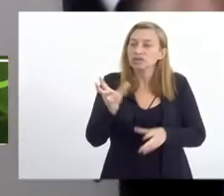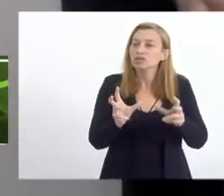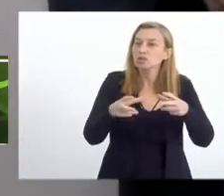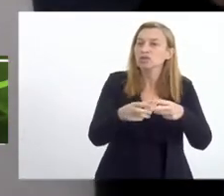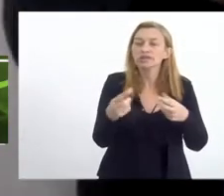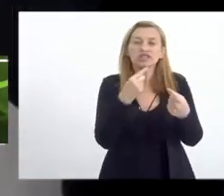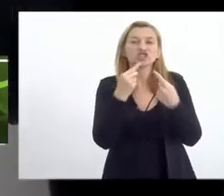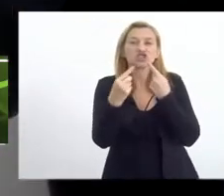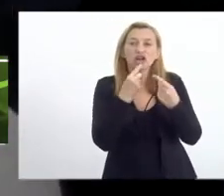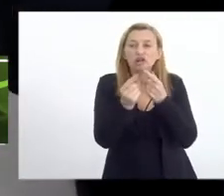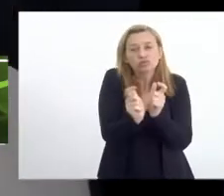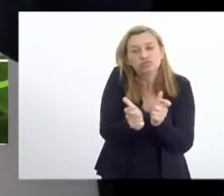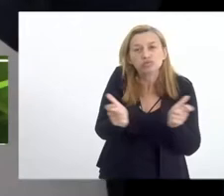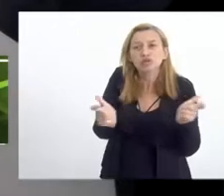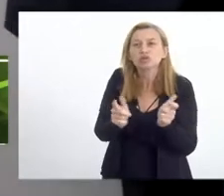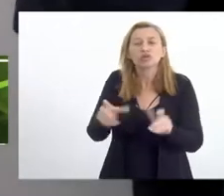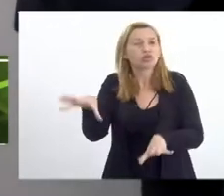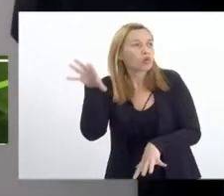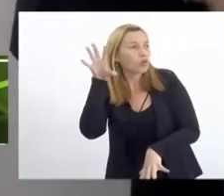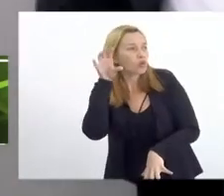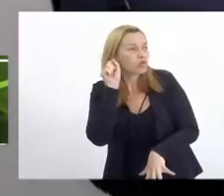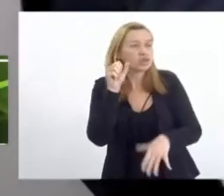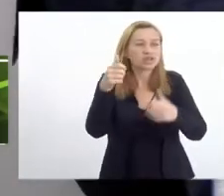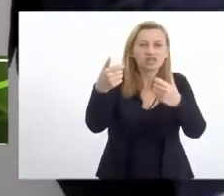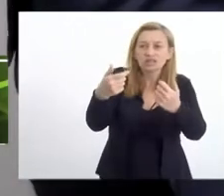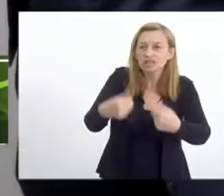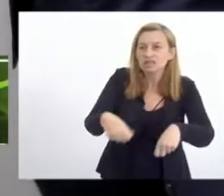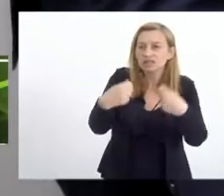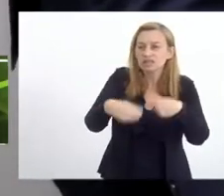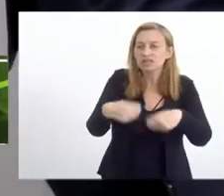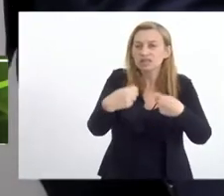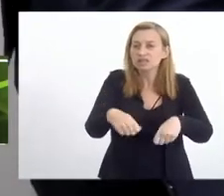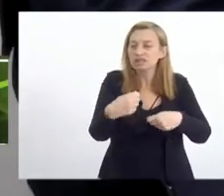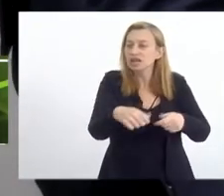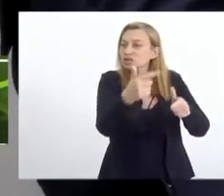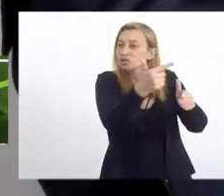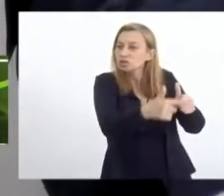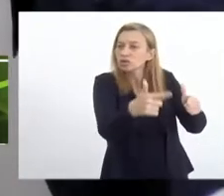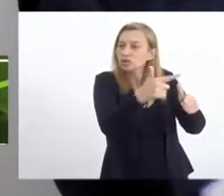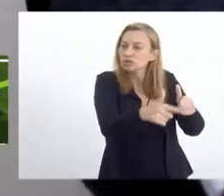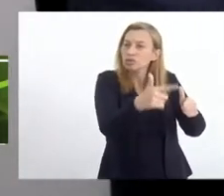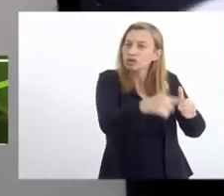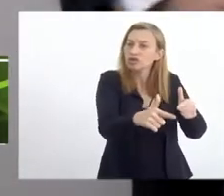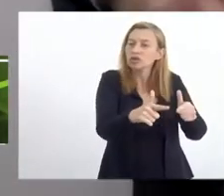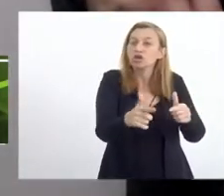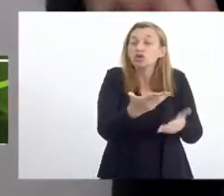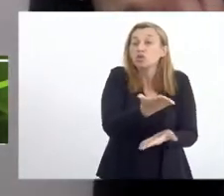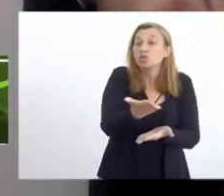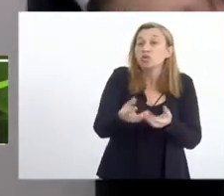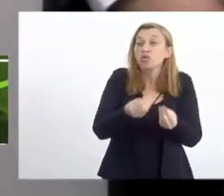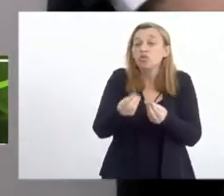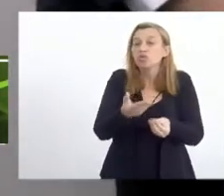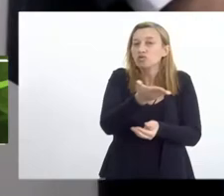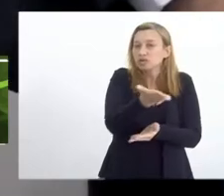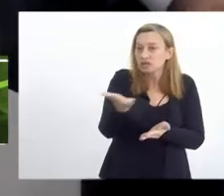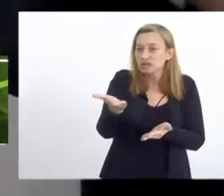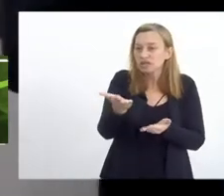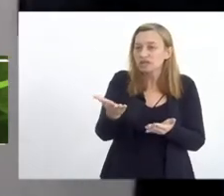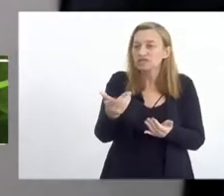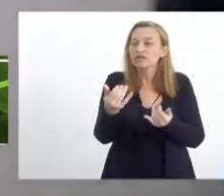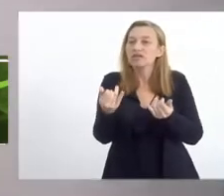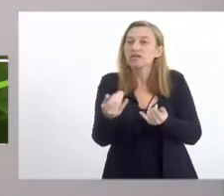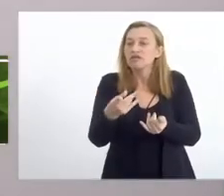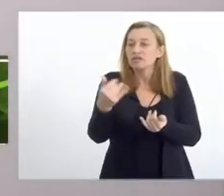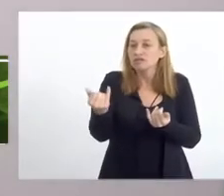diálogo aberto, aonde vamos ouvir as necessidades, as demandas, e da forma que você nos transmitiu, Rodrigo, foi